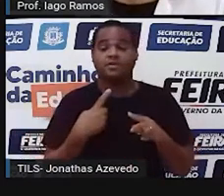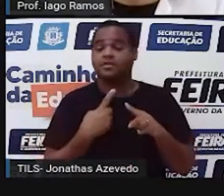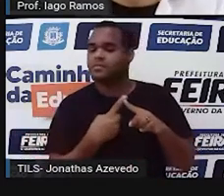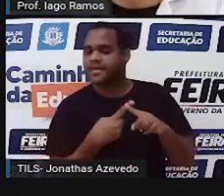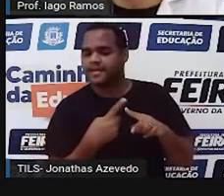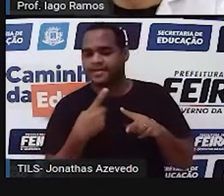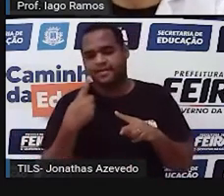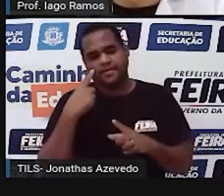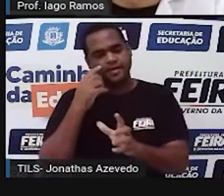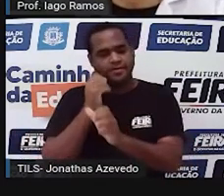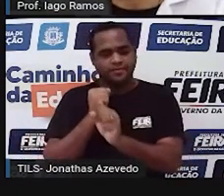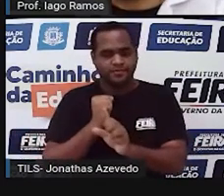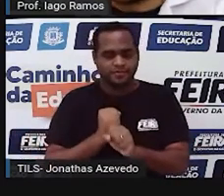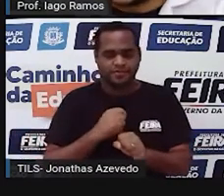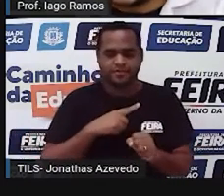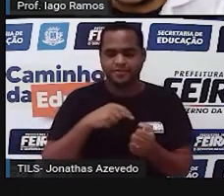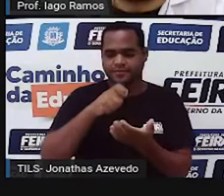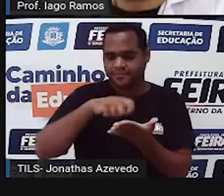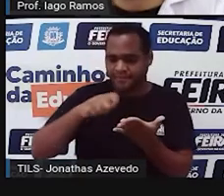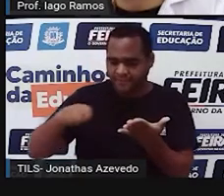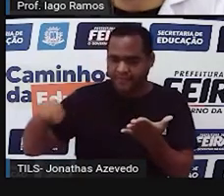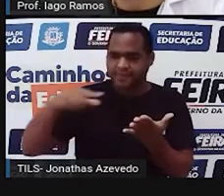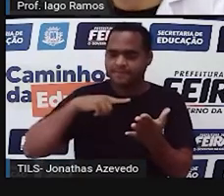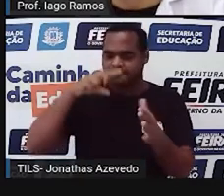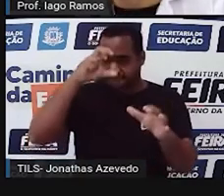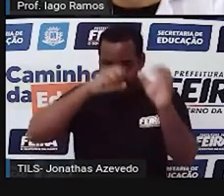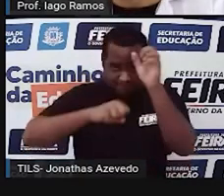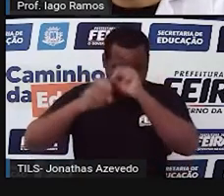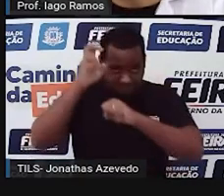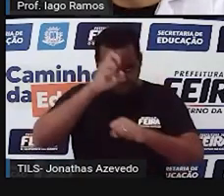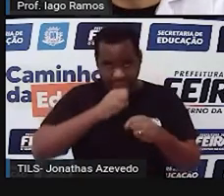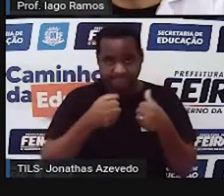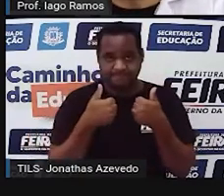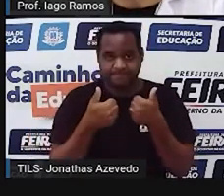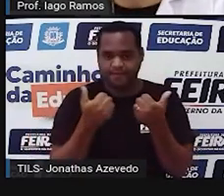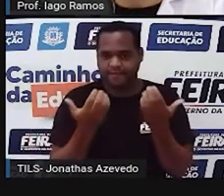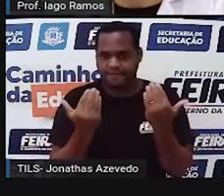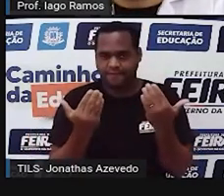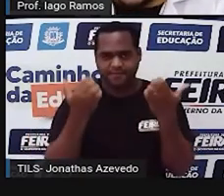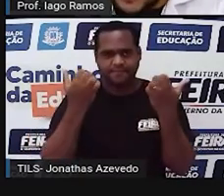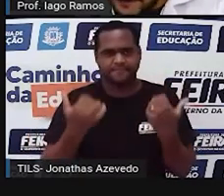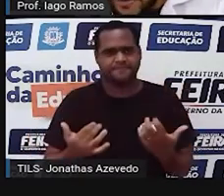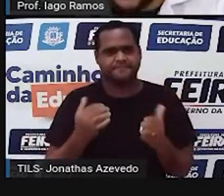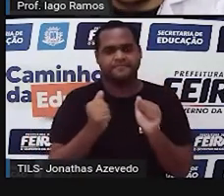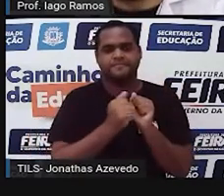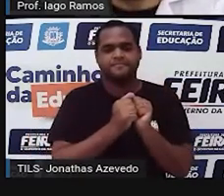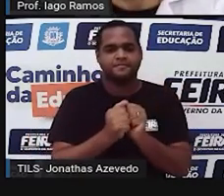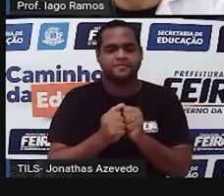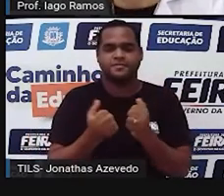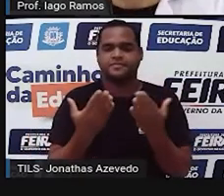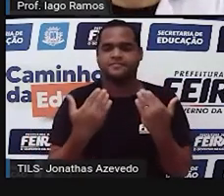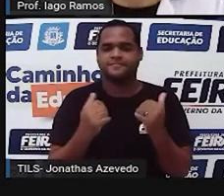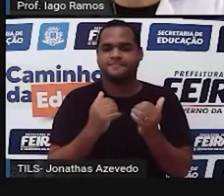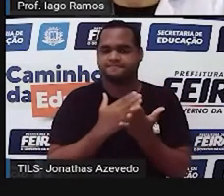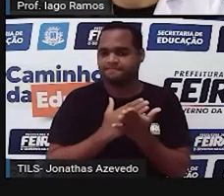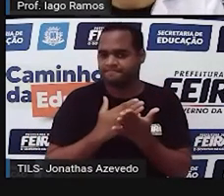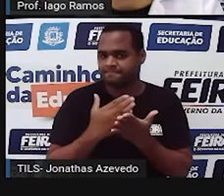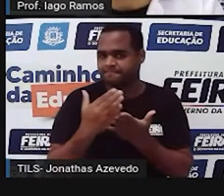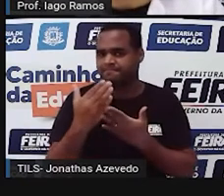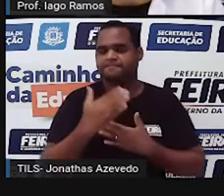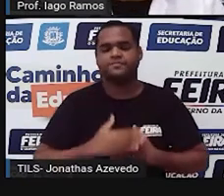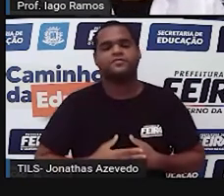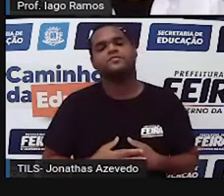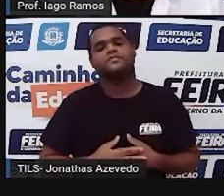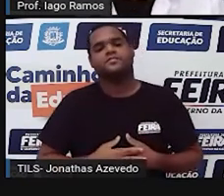cálculo a gente o rascunhando É isso aí então vamos juntos vem vamos lá olha